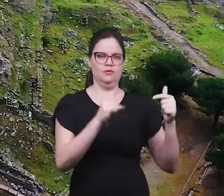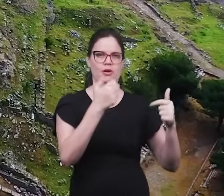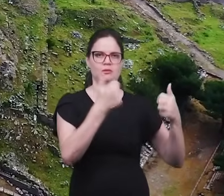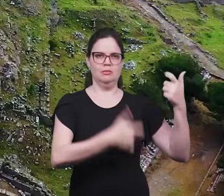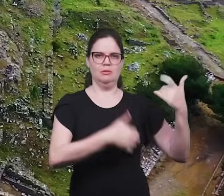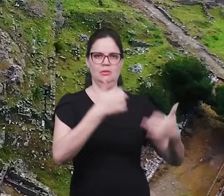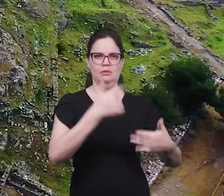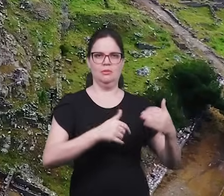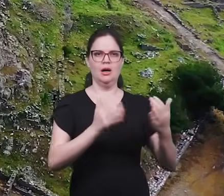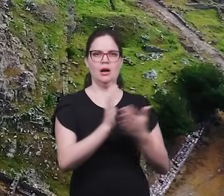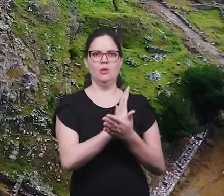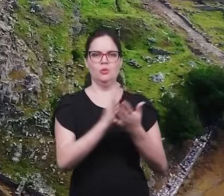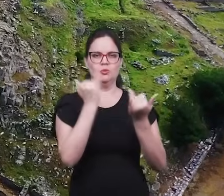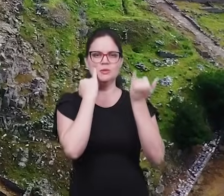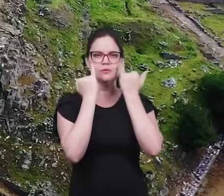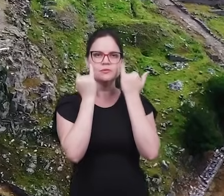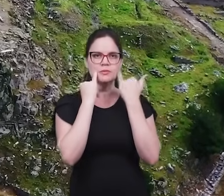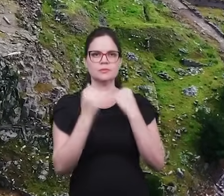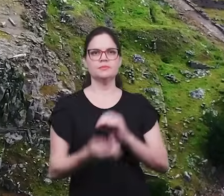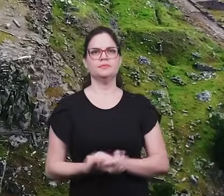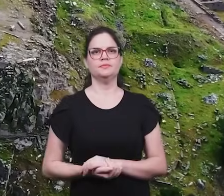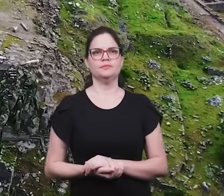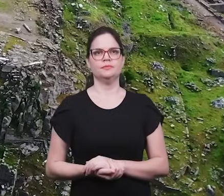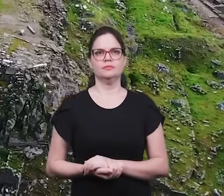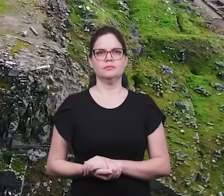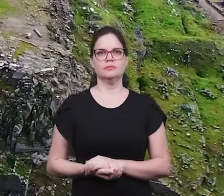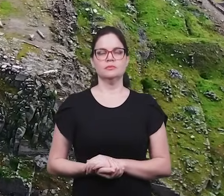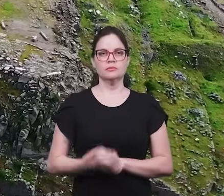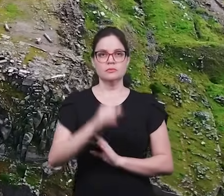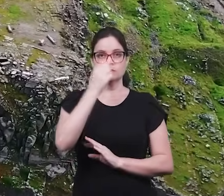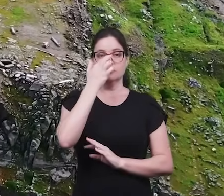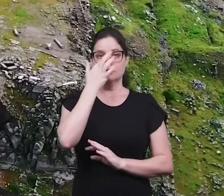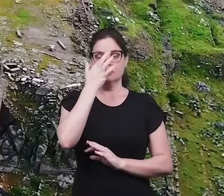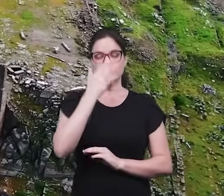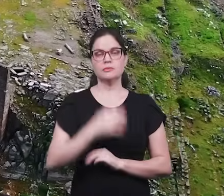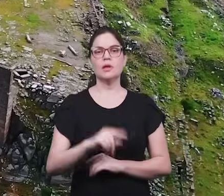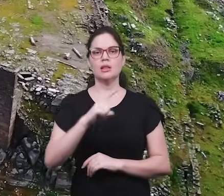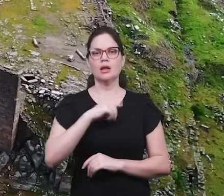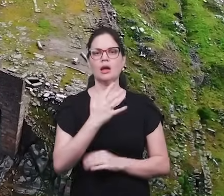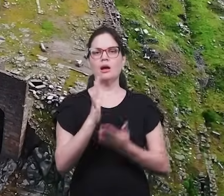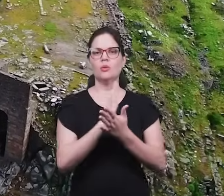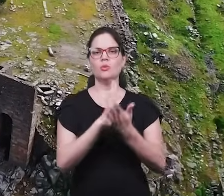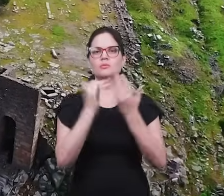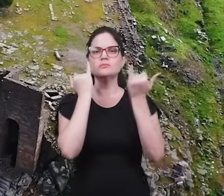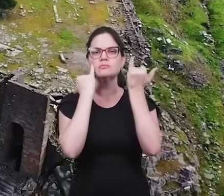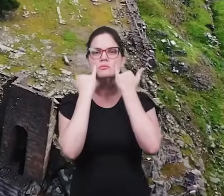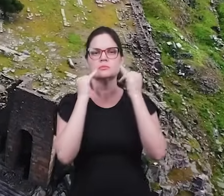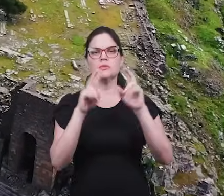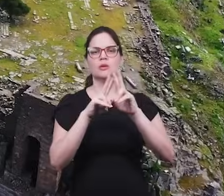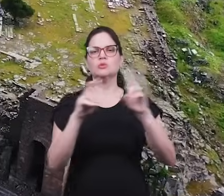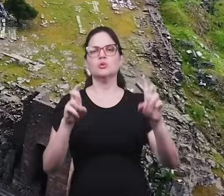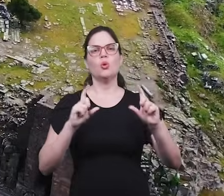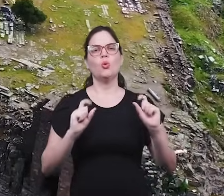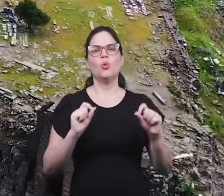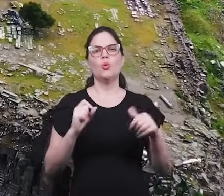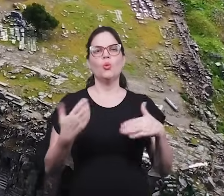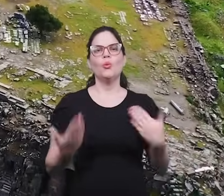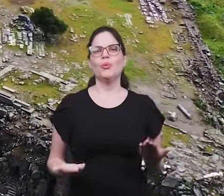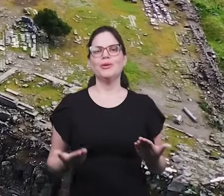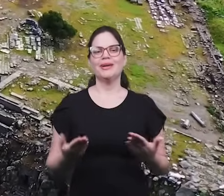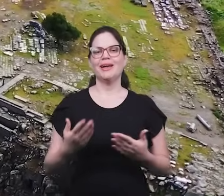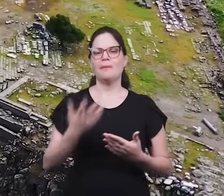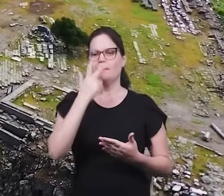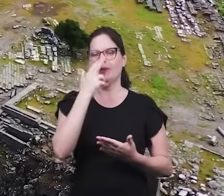vão falar algumas coisas, sabe, sobre determinados assuntos, e eu até deixei alguns assuntos que podem ser